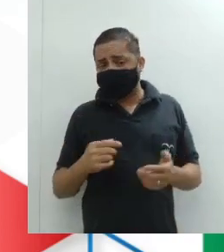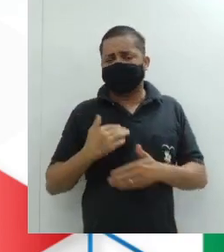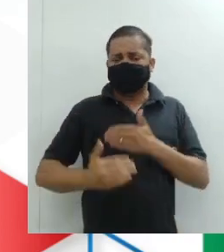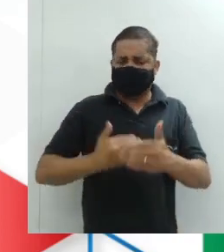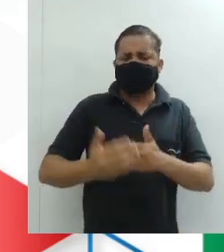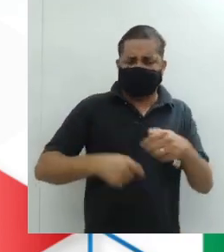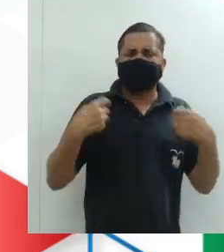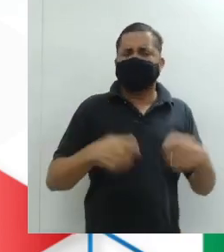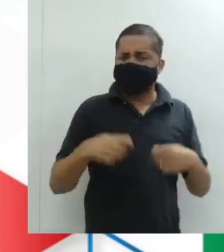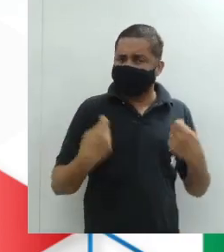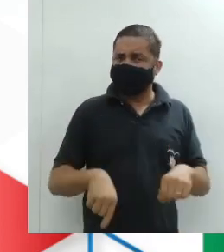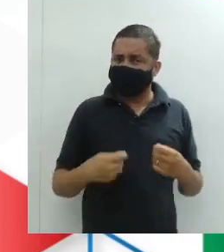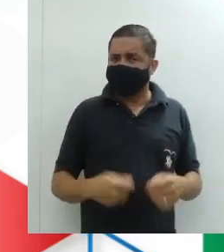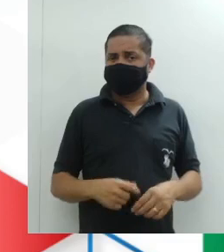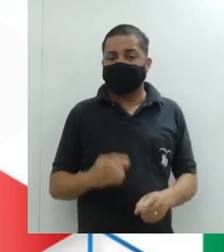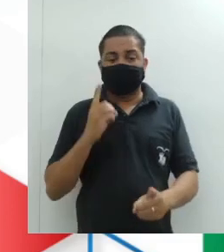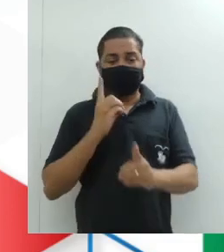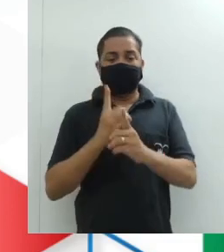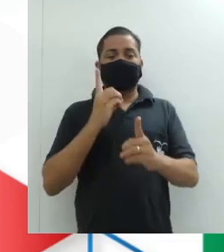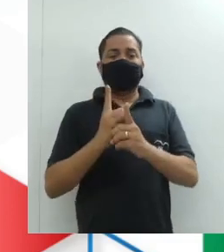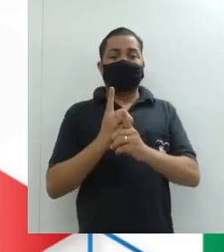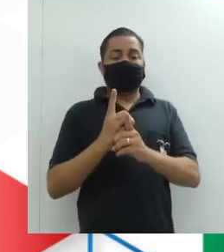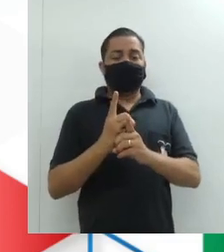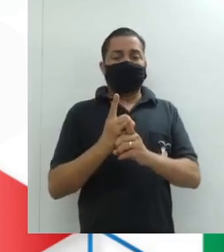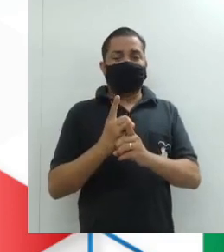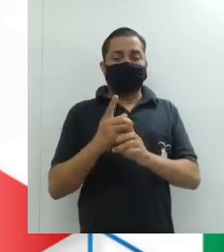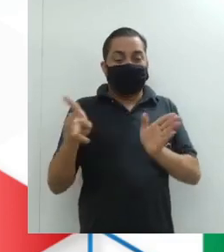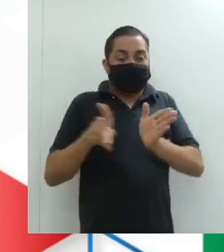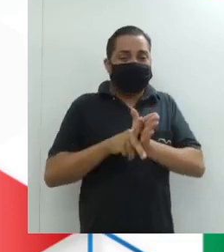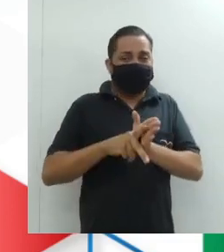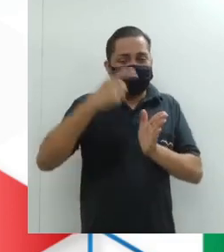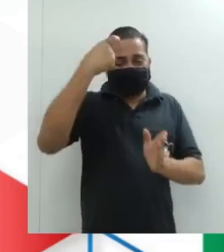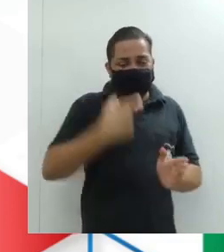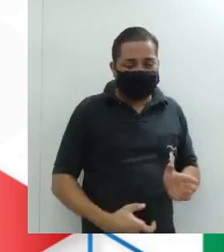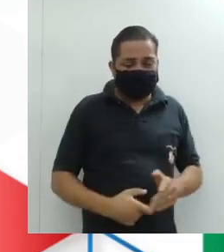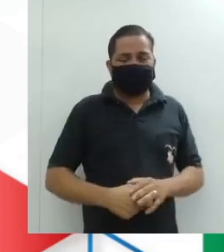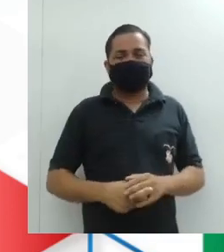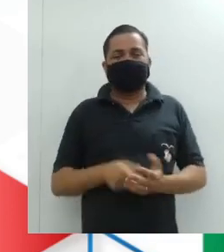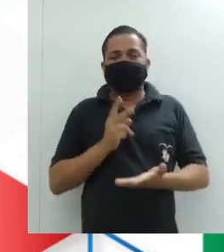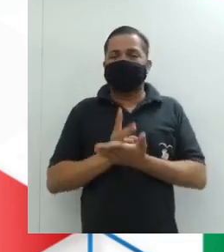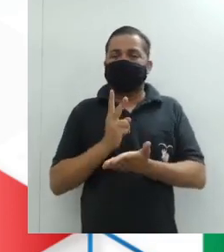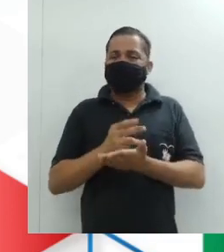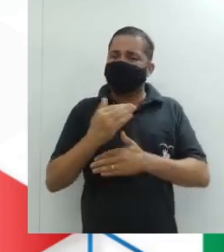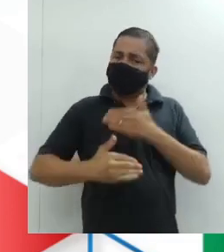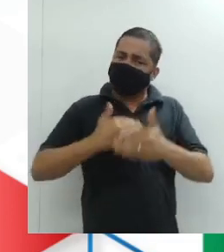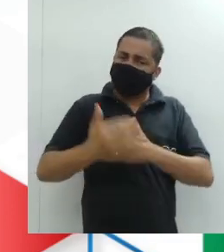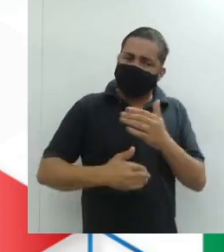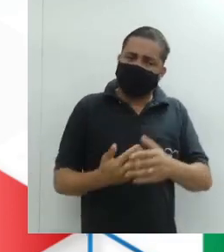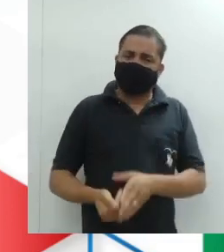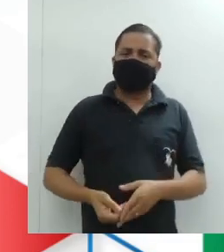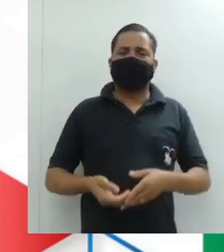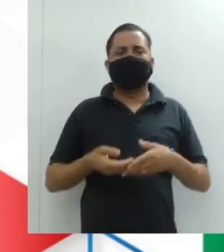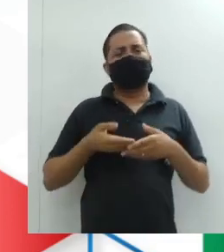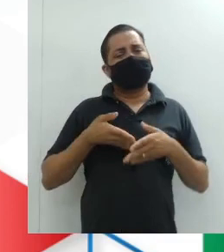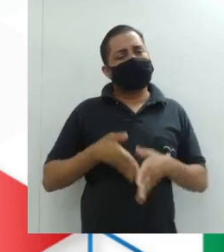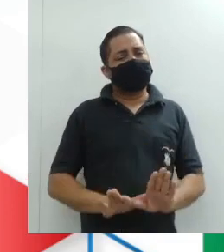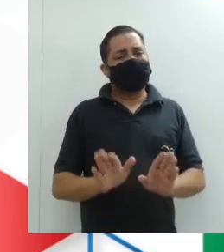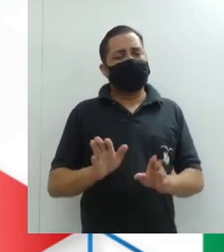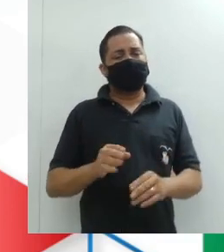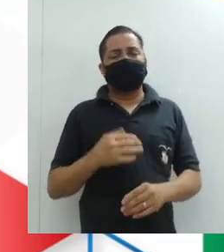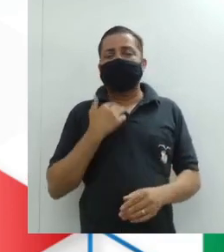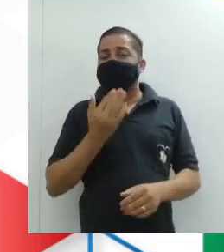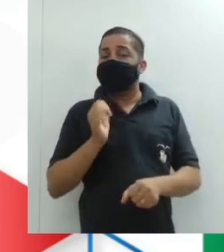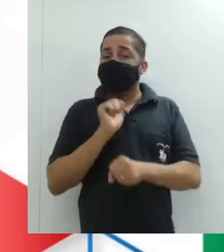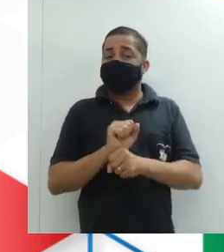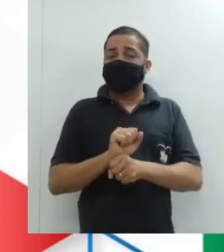de descoberta de si mesmo, num processo permanente, nascer sem parar,